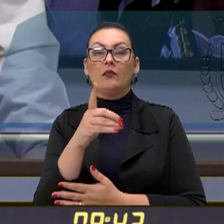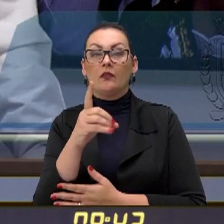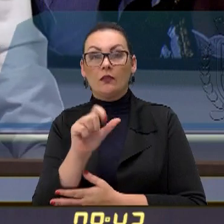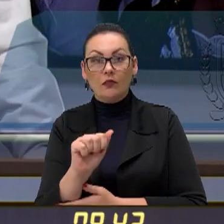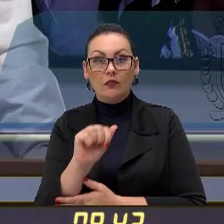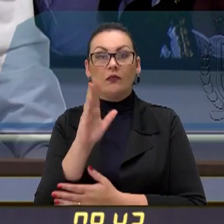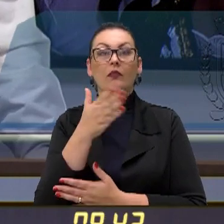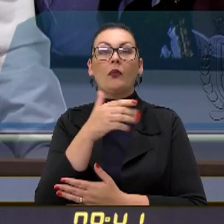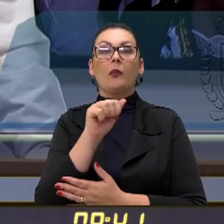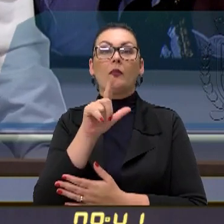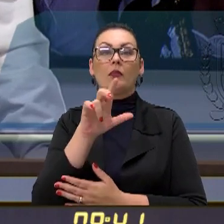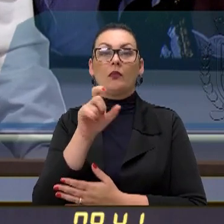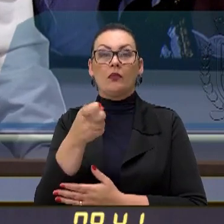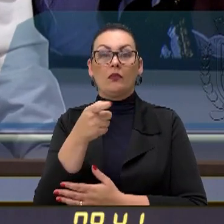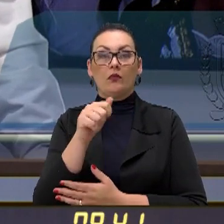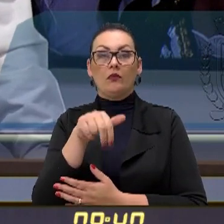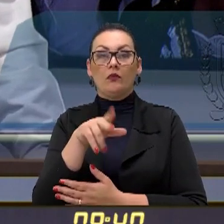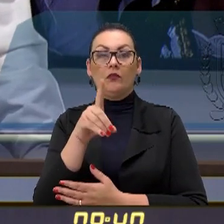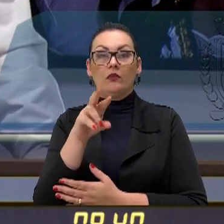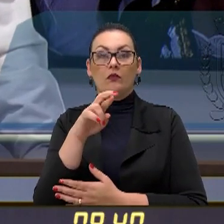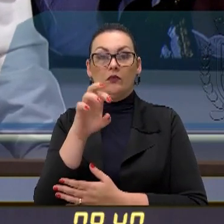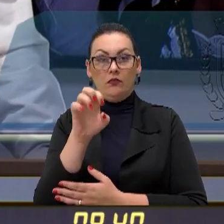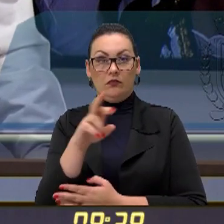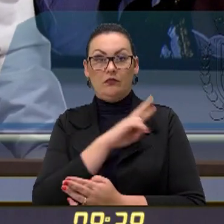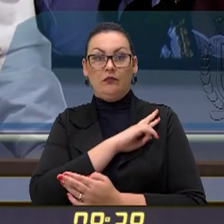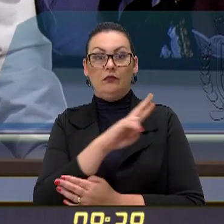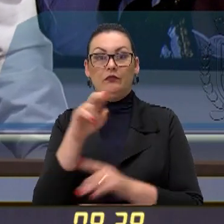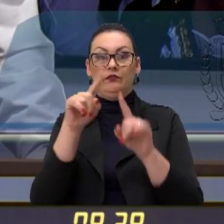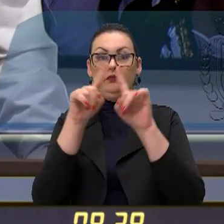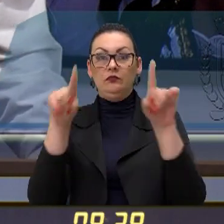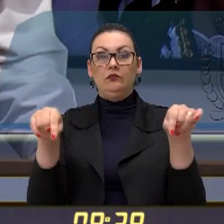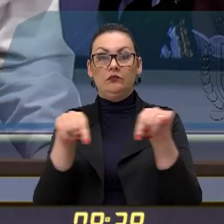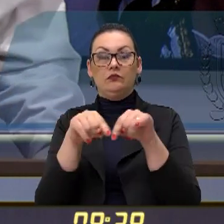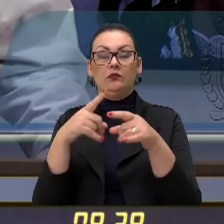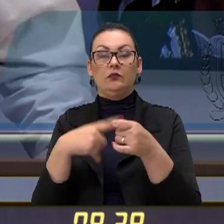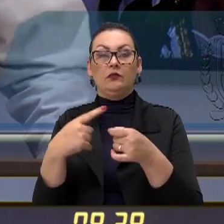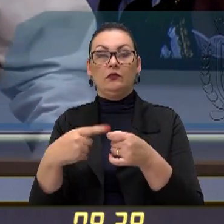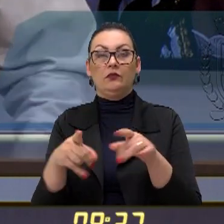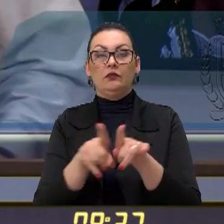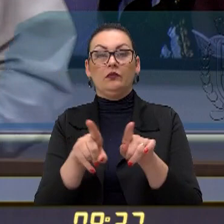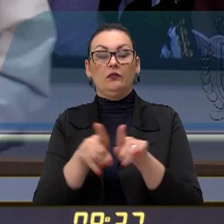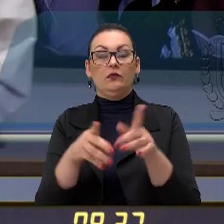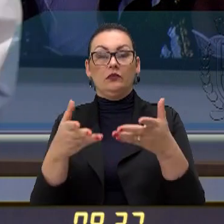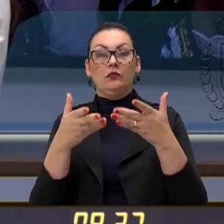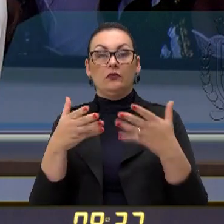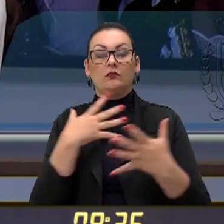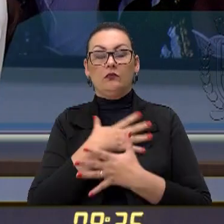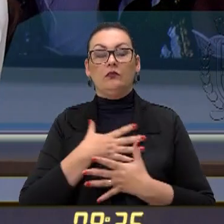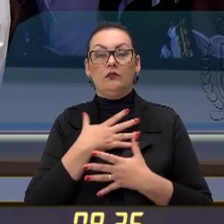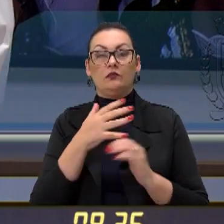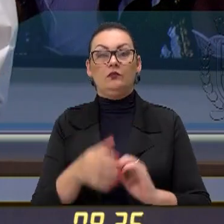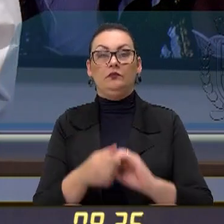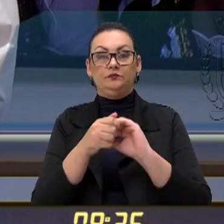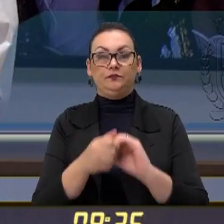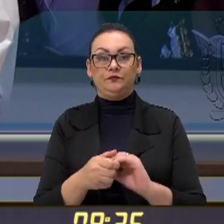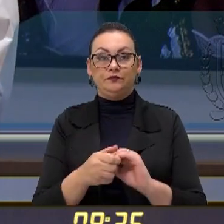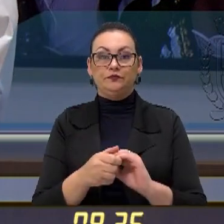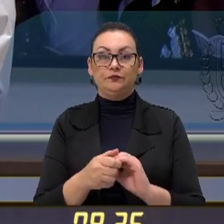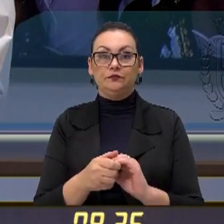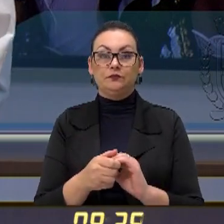Alexandre, representantes dos sindicatos funcionários municipais. Também quero, com satisfação,